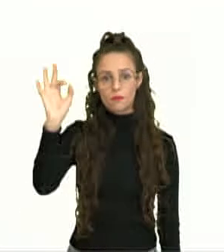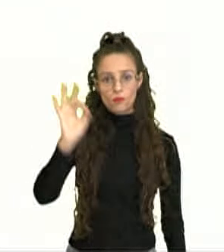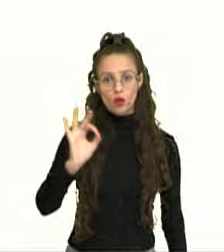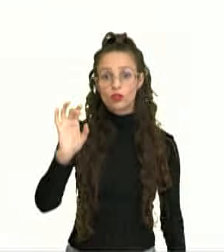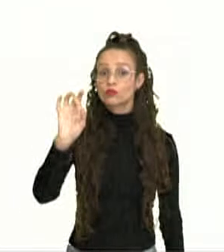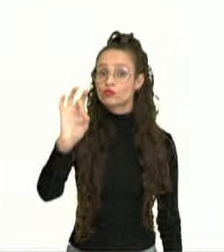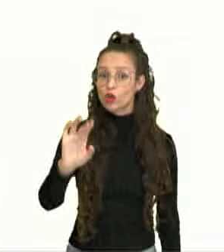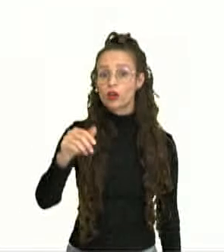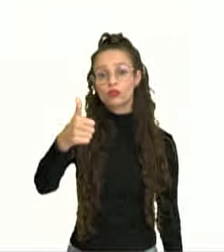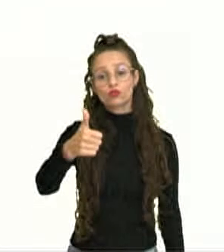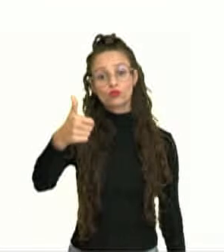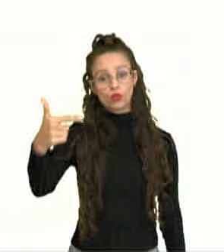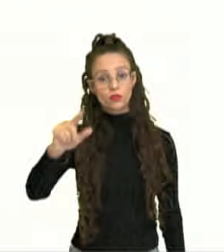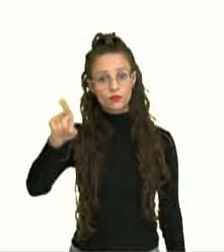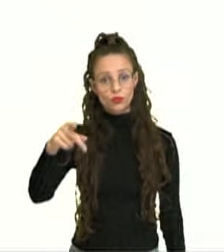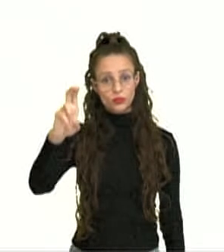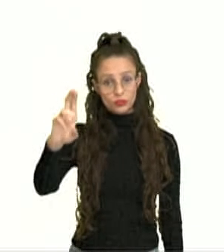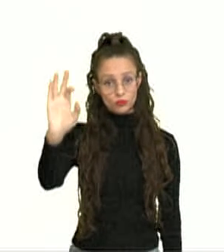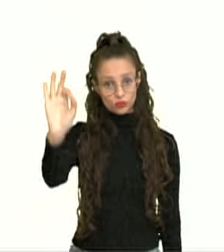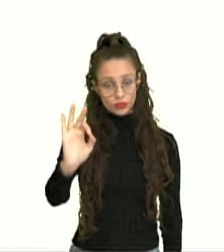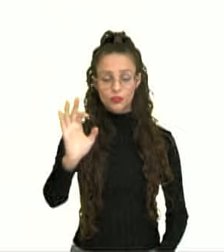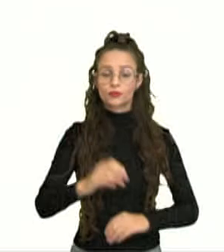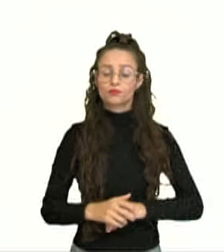apenas 12,5%.